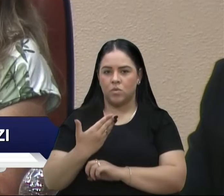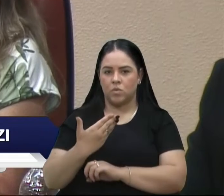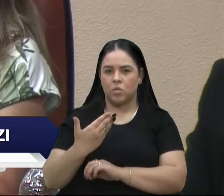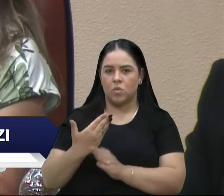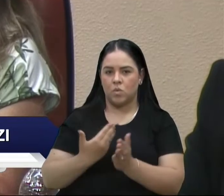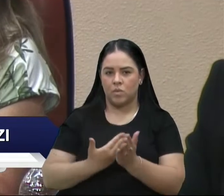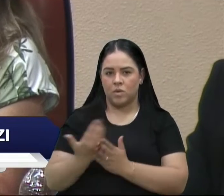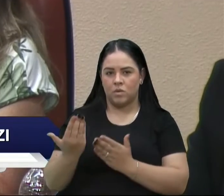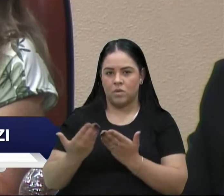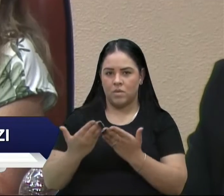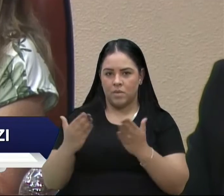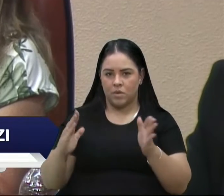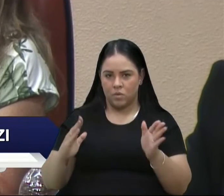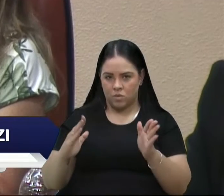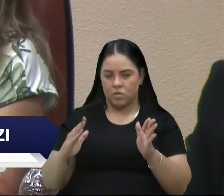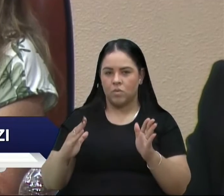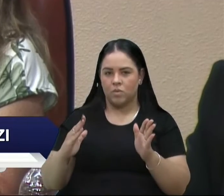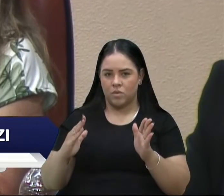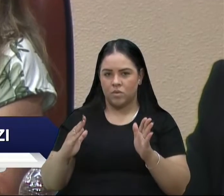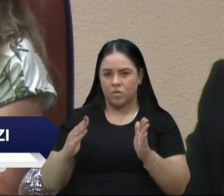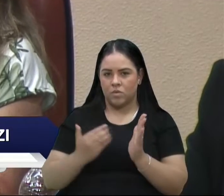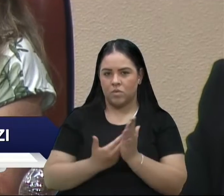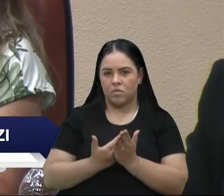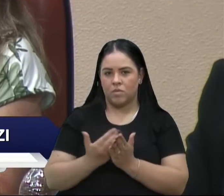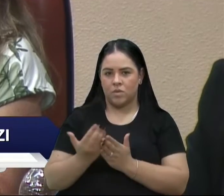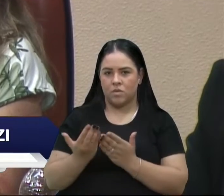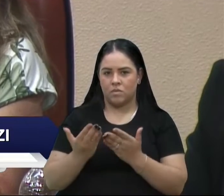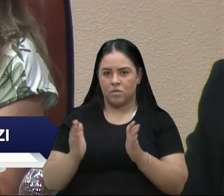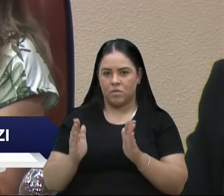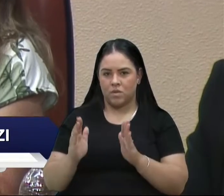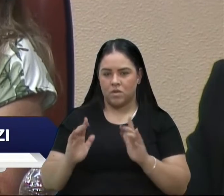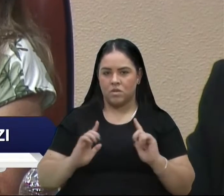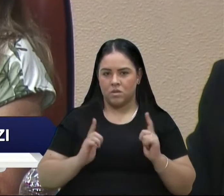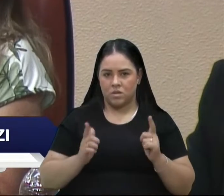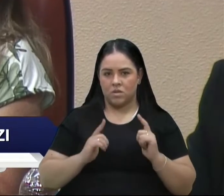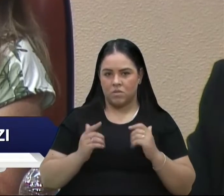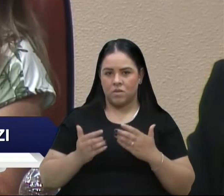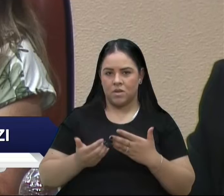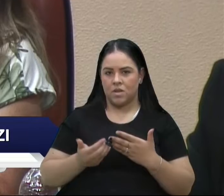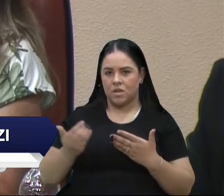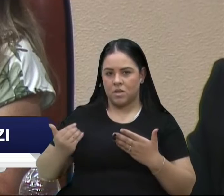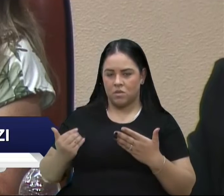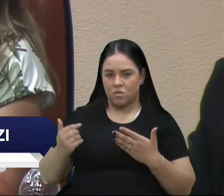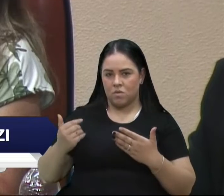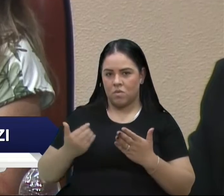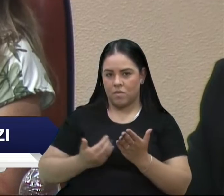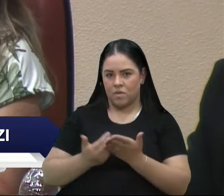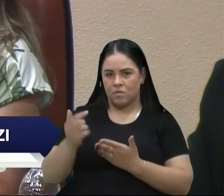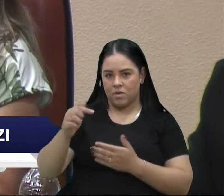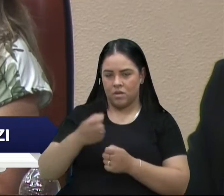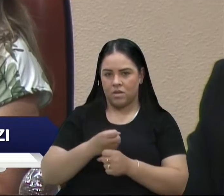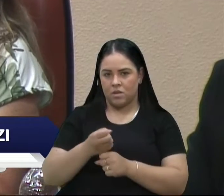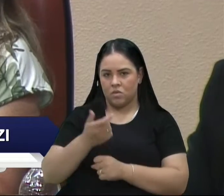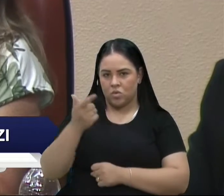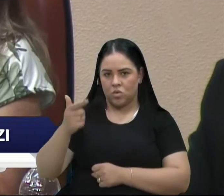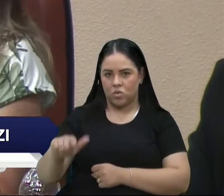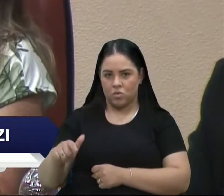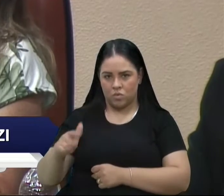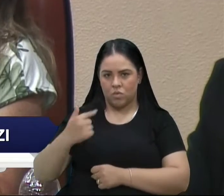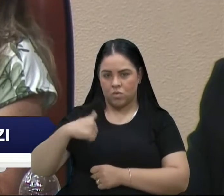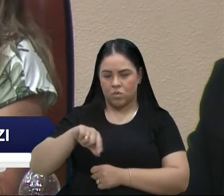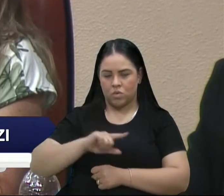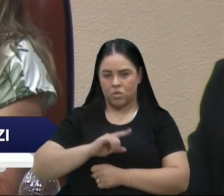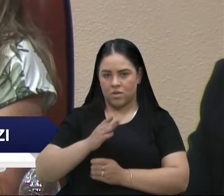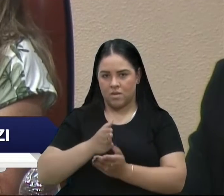início da abertura, na gestão anterior. No início deste ano, encaminhamos novamente.